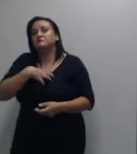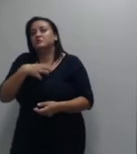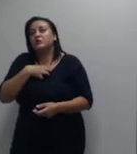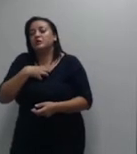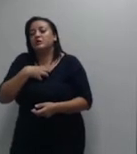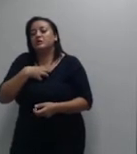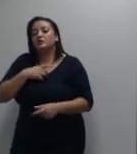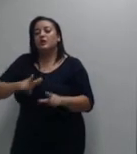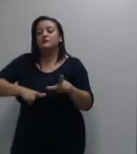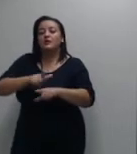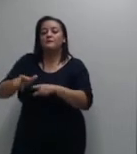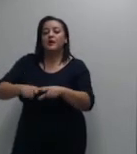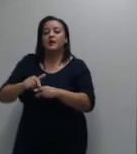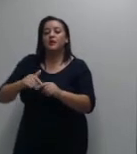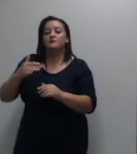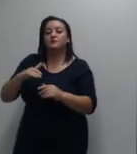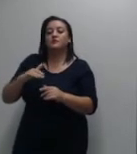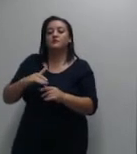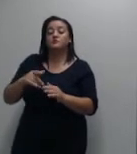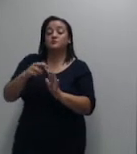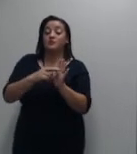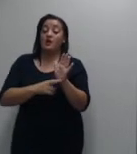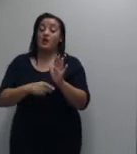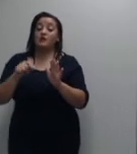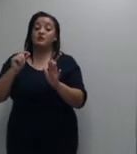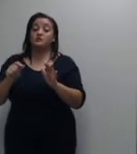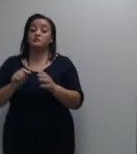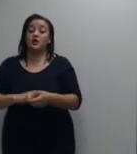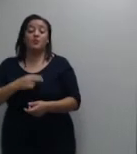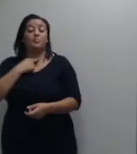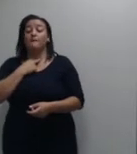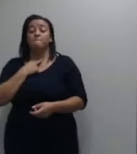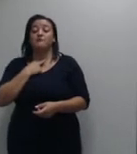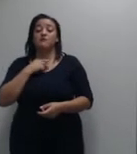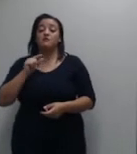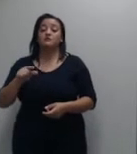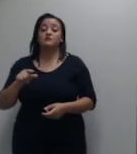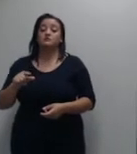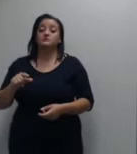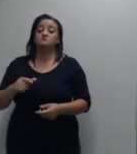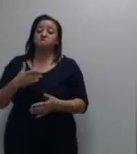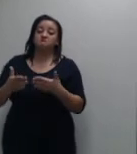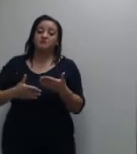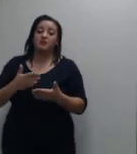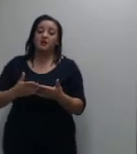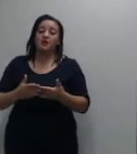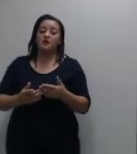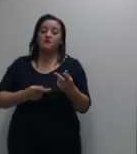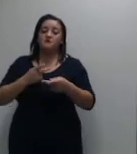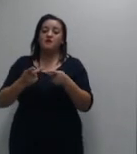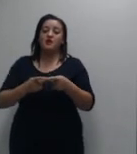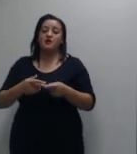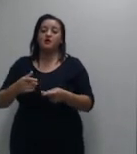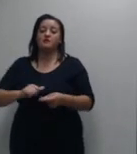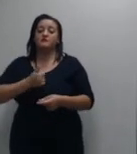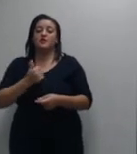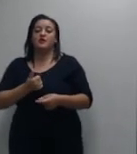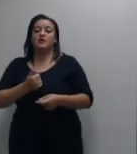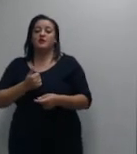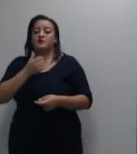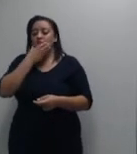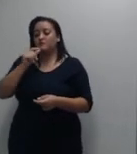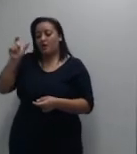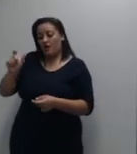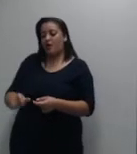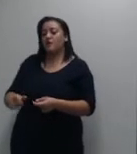atuar sob a premissa de que não pode é Vicente a funcionar uma vez me deixou ela ficou